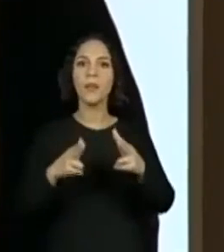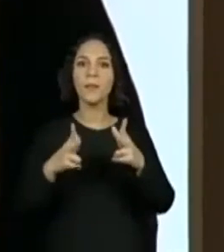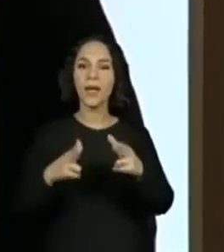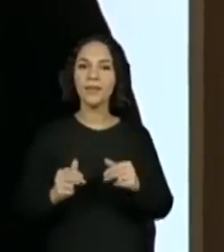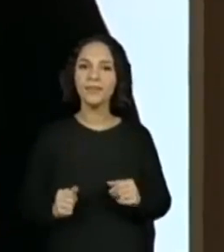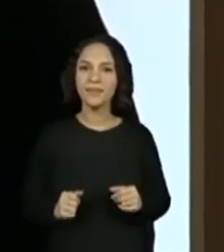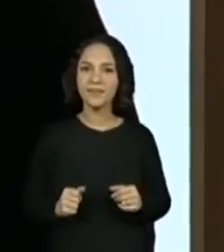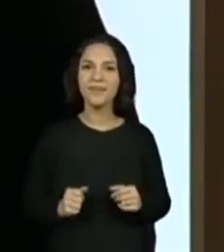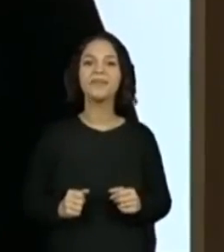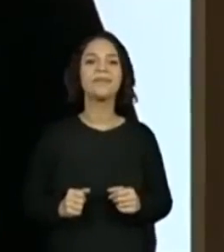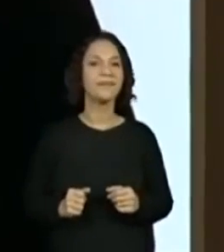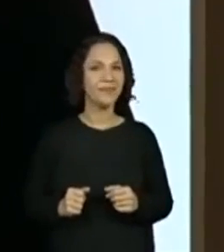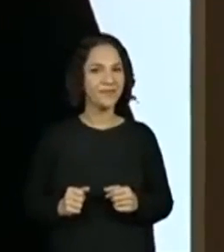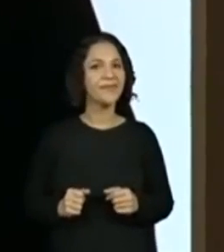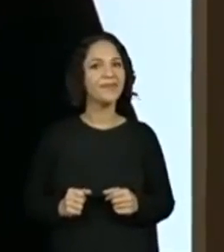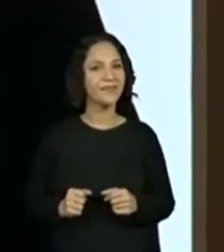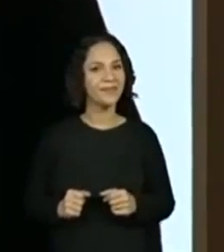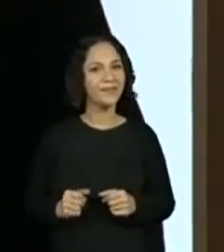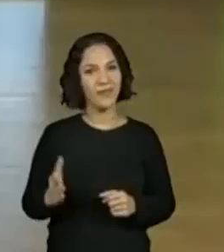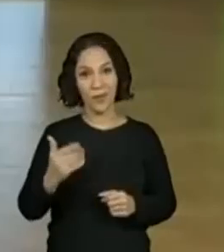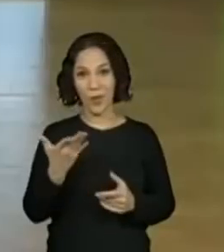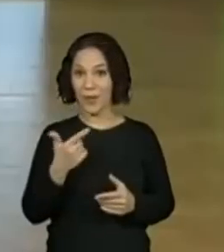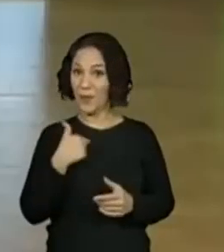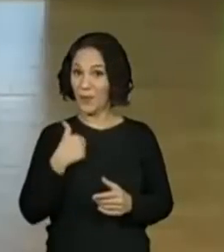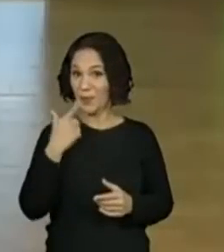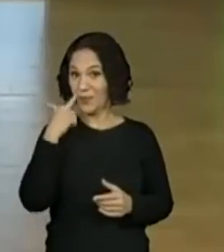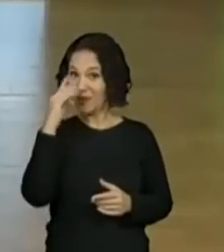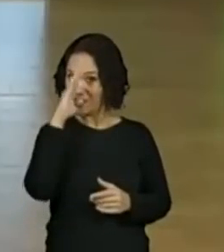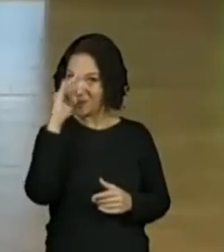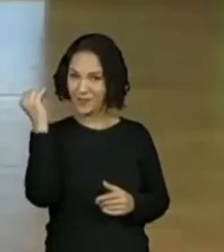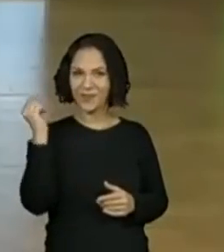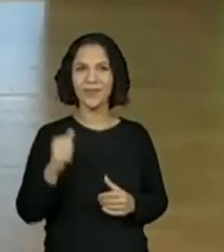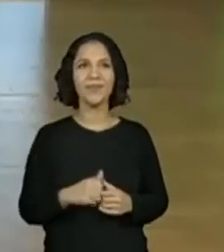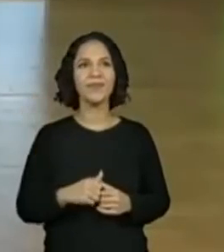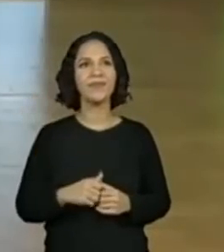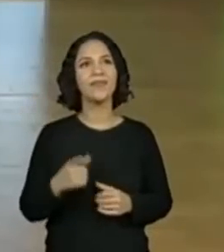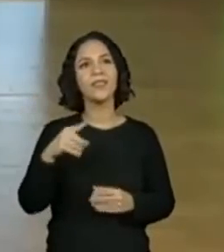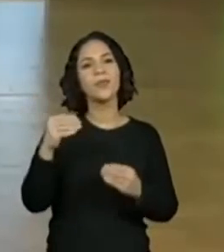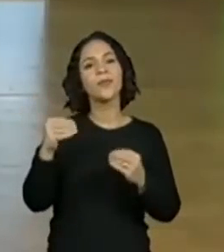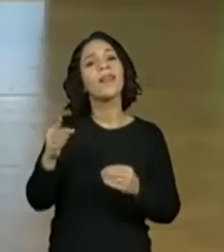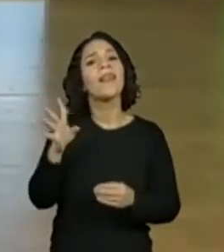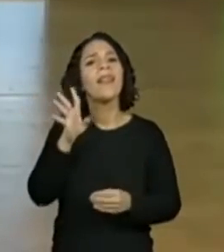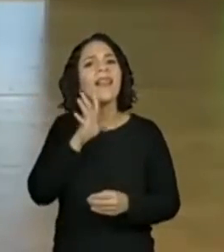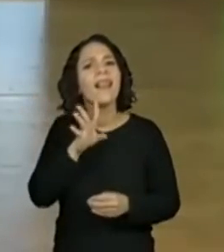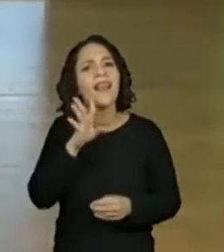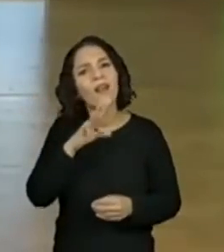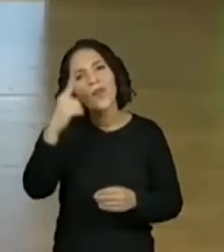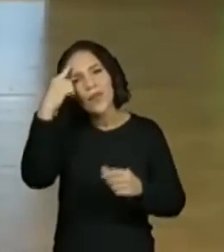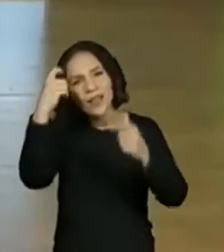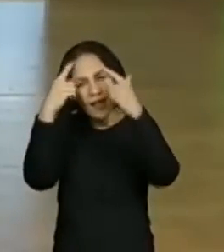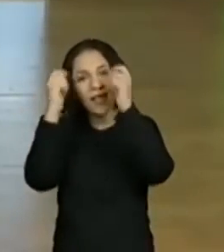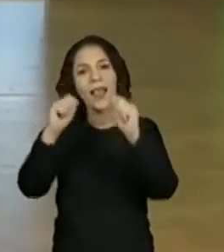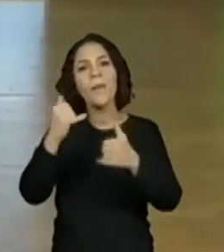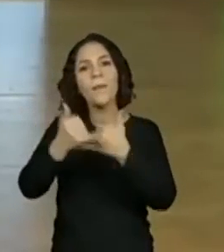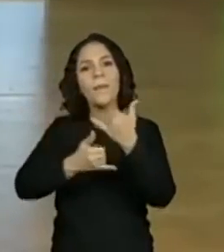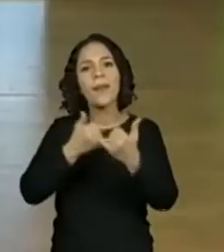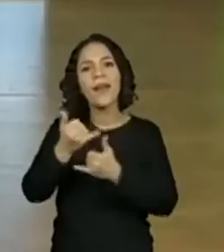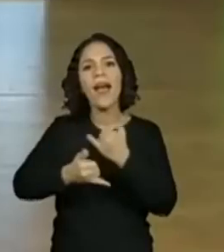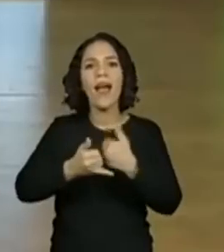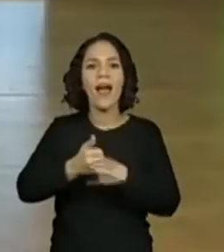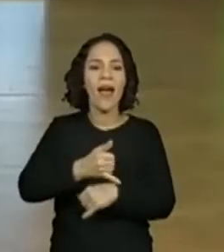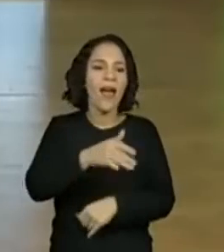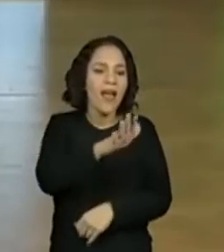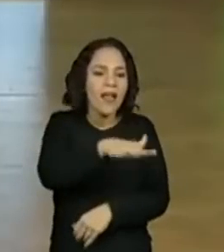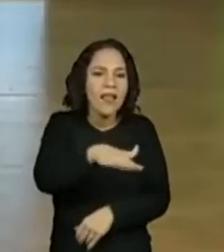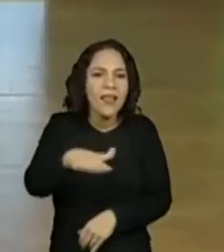O retângulo. Olha lá. Elas estão colocando lá, olha, sugestão legal para brincar até com a educação infantil. Sim. Sim,